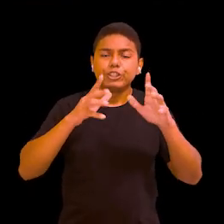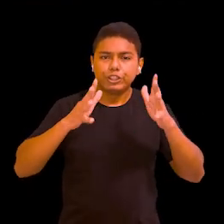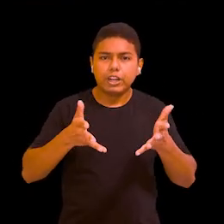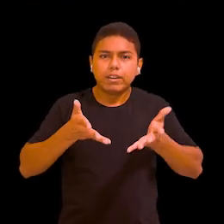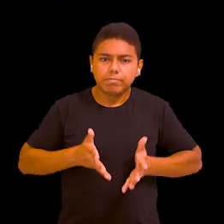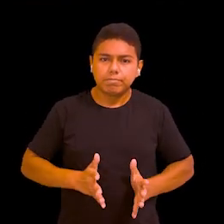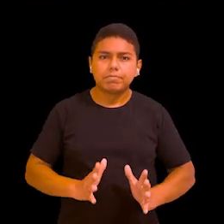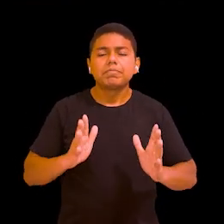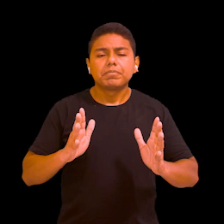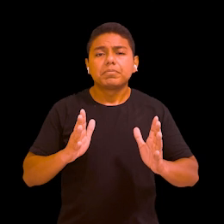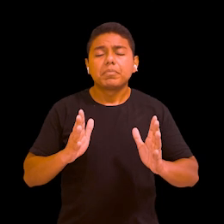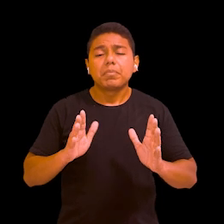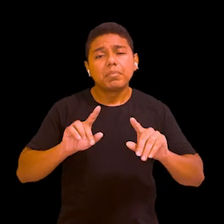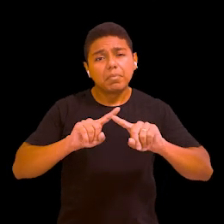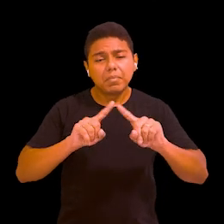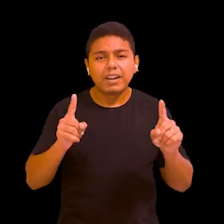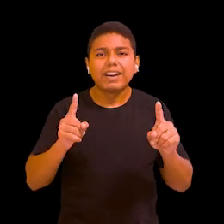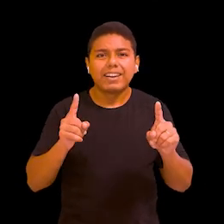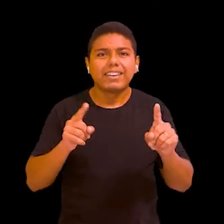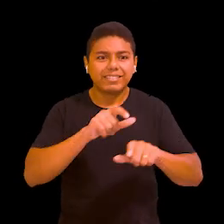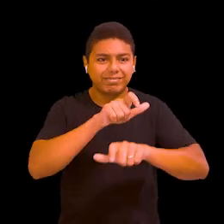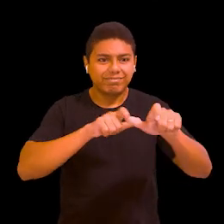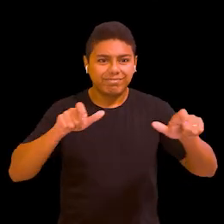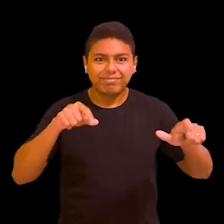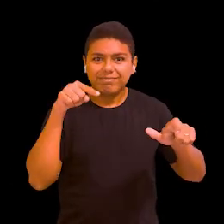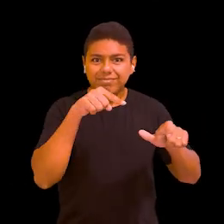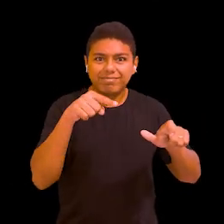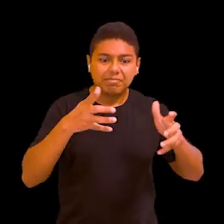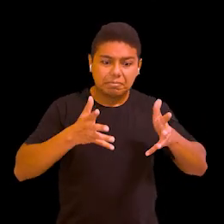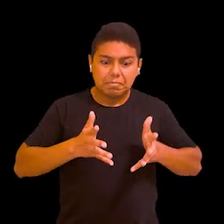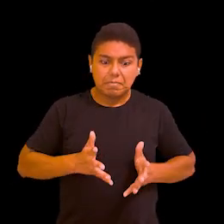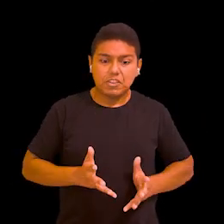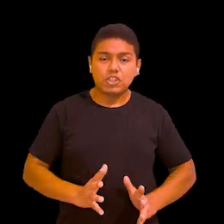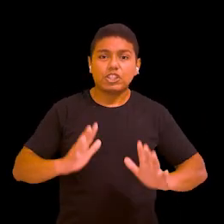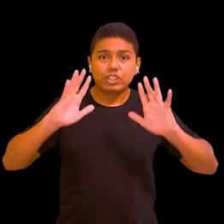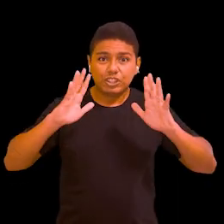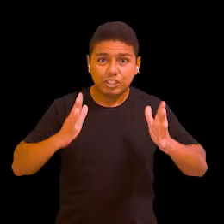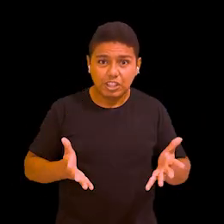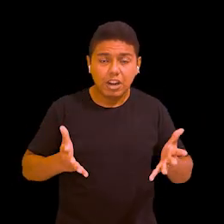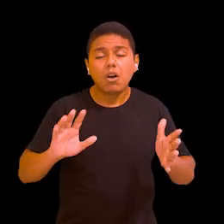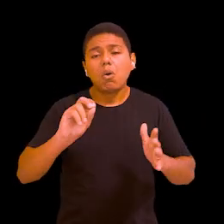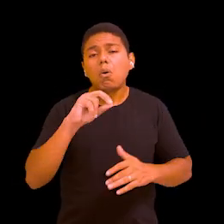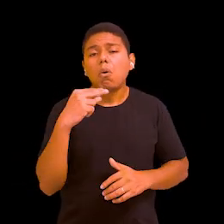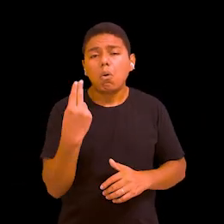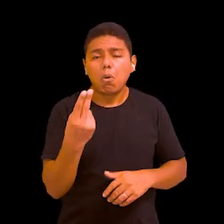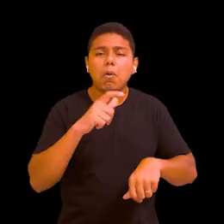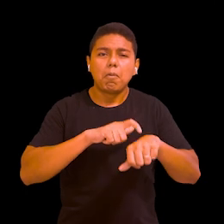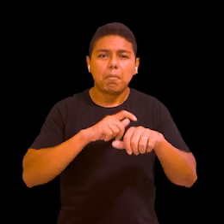uma vez que é comum as próprias pessoas, após o seu parto, ou após o período